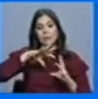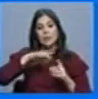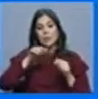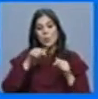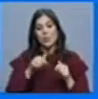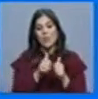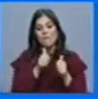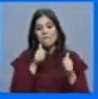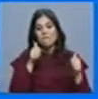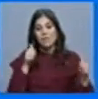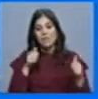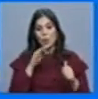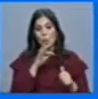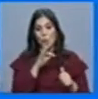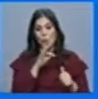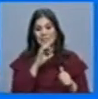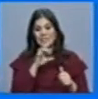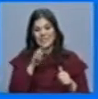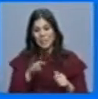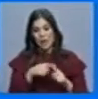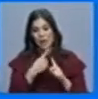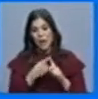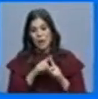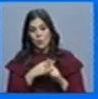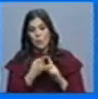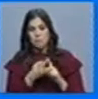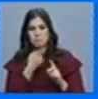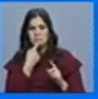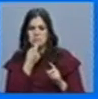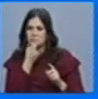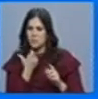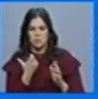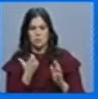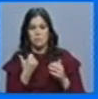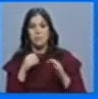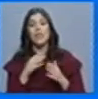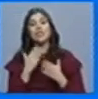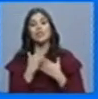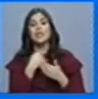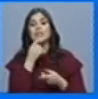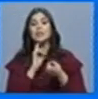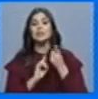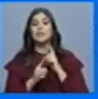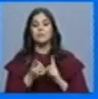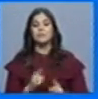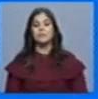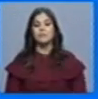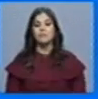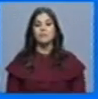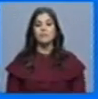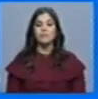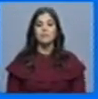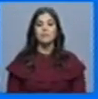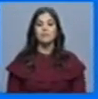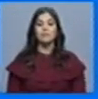afasta-se cerca de 4 centímetros por ano, quase imperceptível. Mas então, este estudo o que é que nos diz? Diz-nos que esta